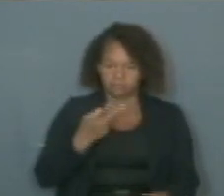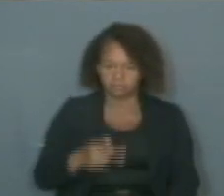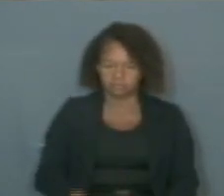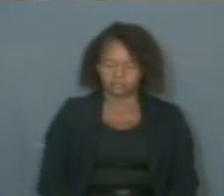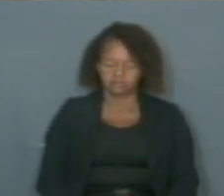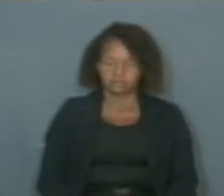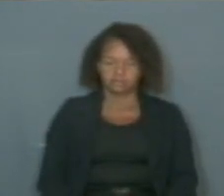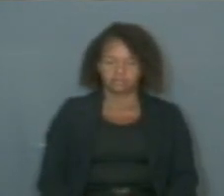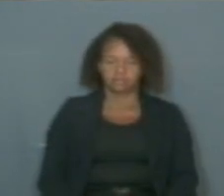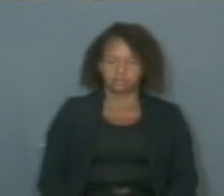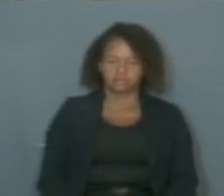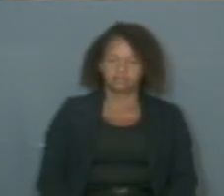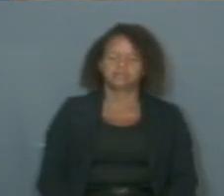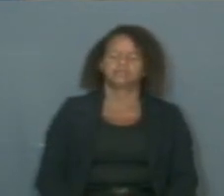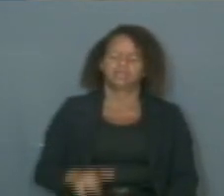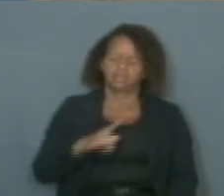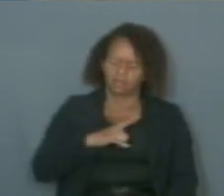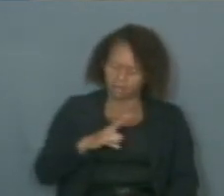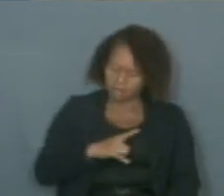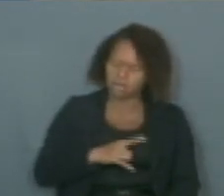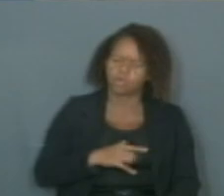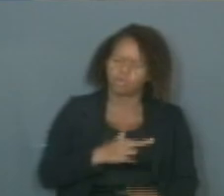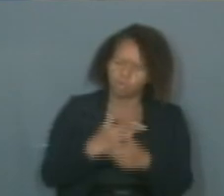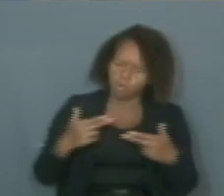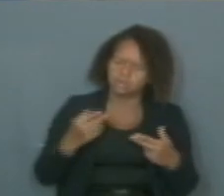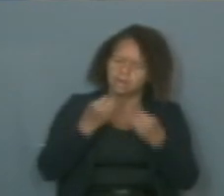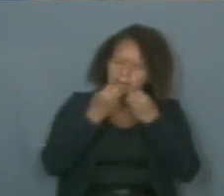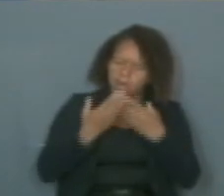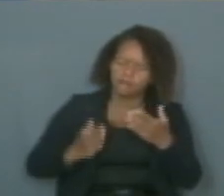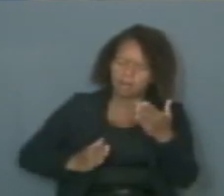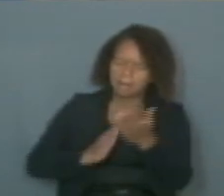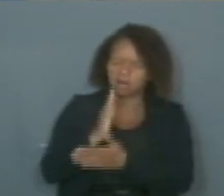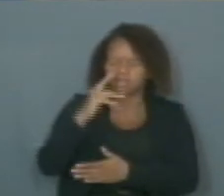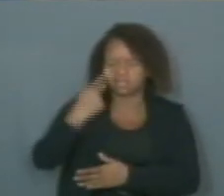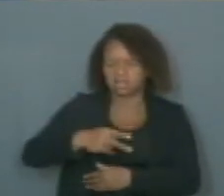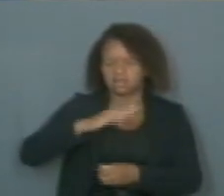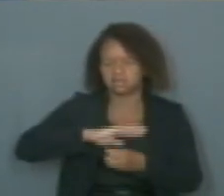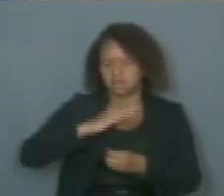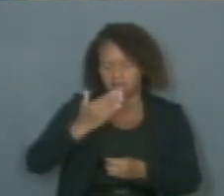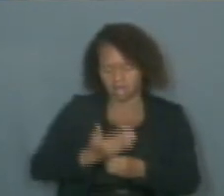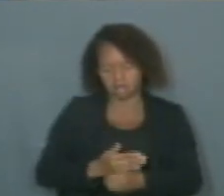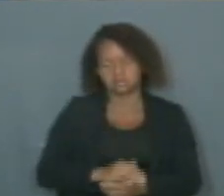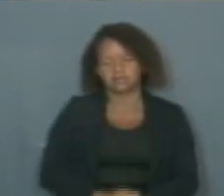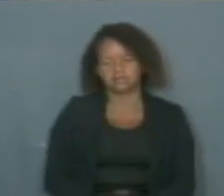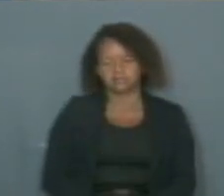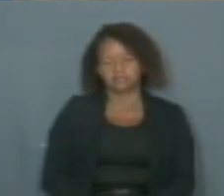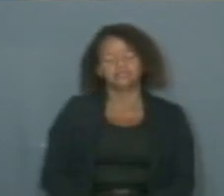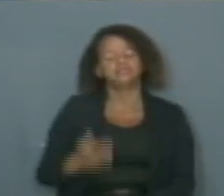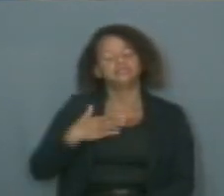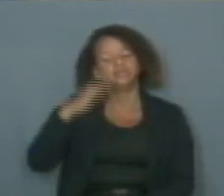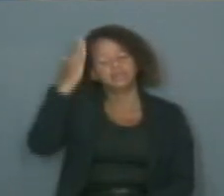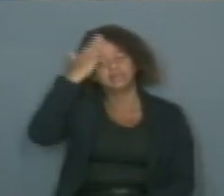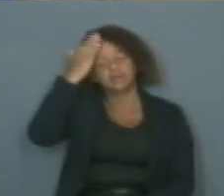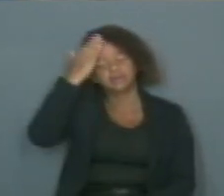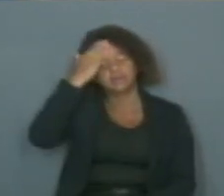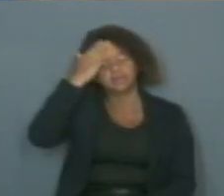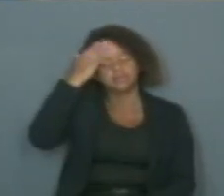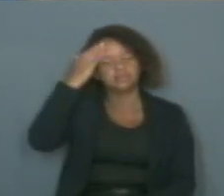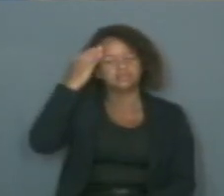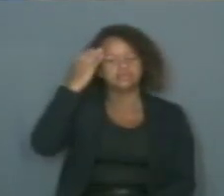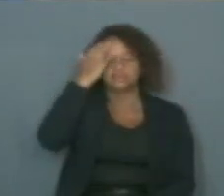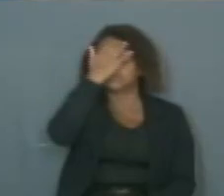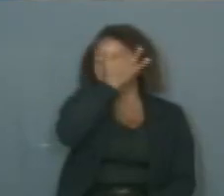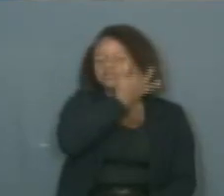tem muita coisa boa que foi aprovada aqui nesta casa. E como eu entendi, Valdir Júnior,